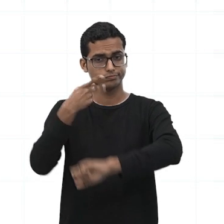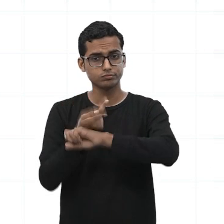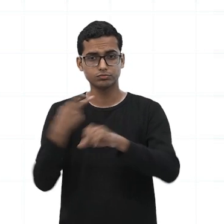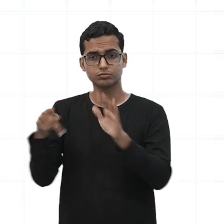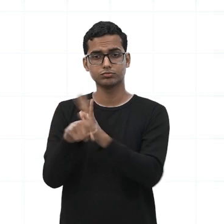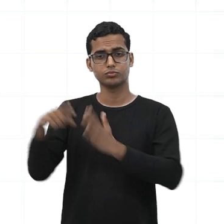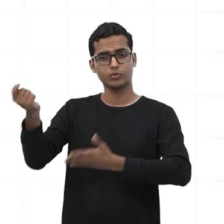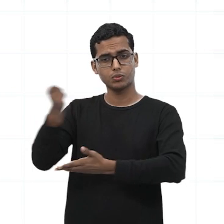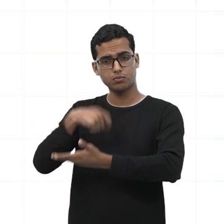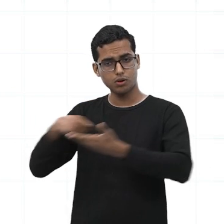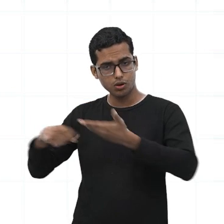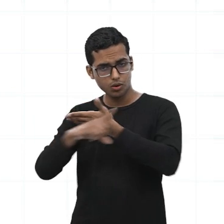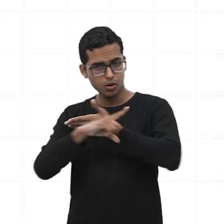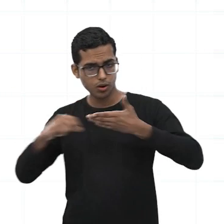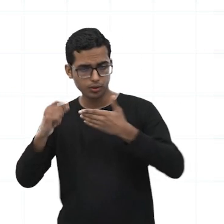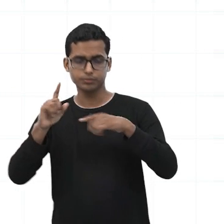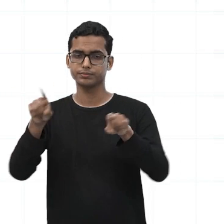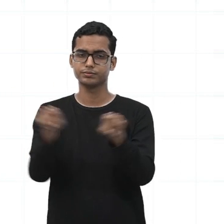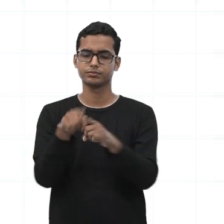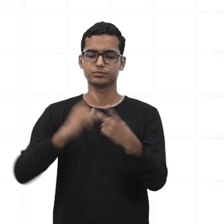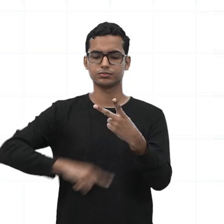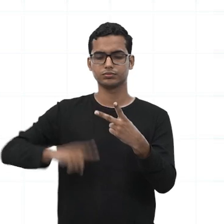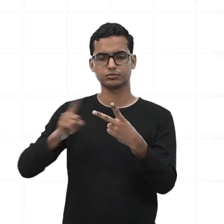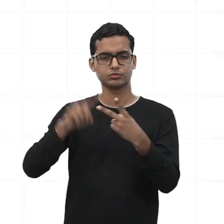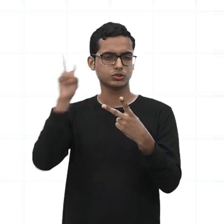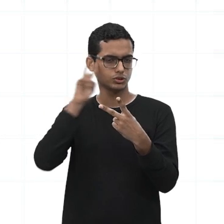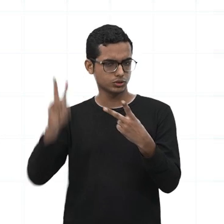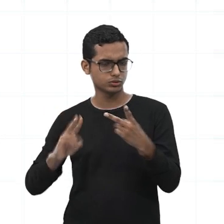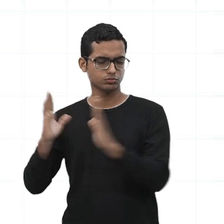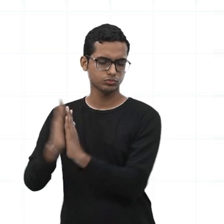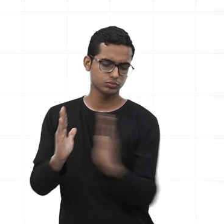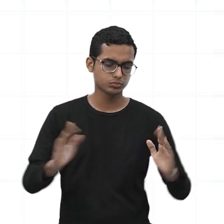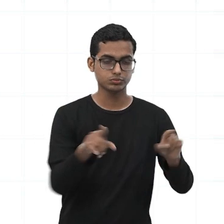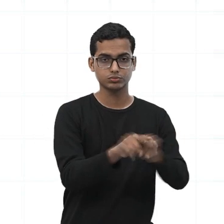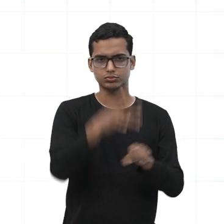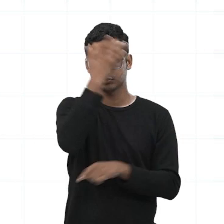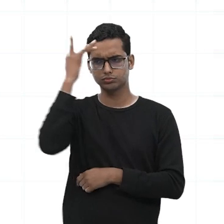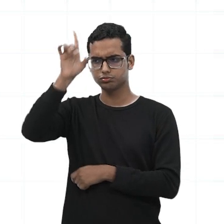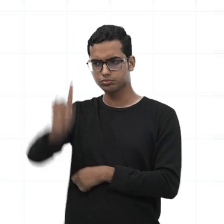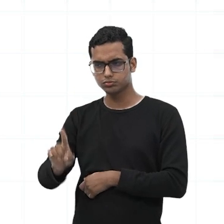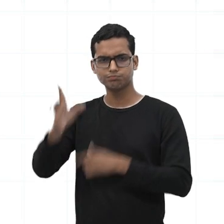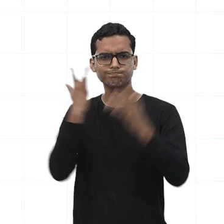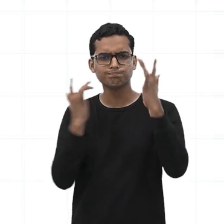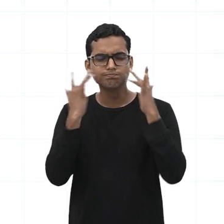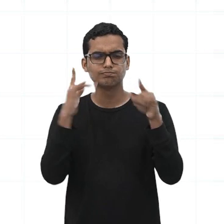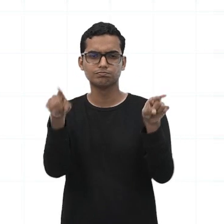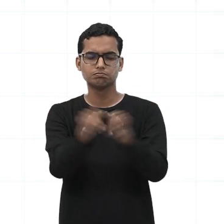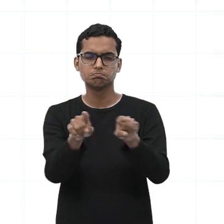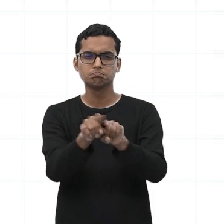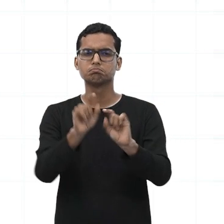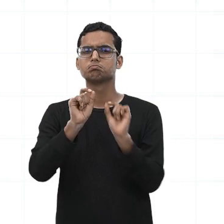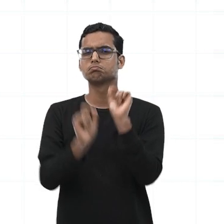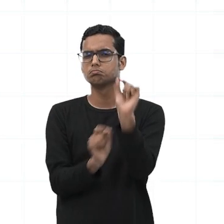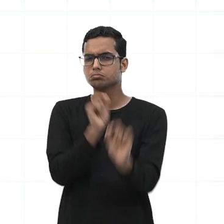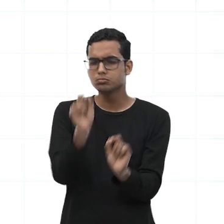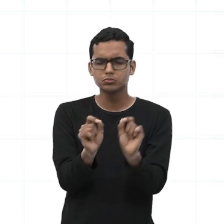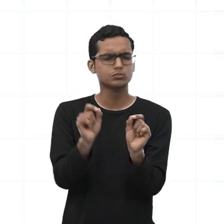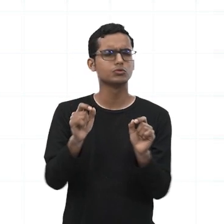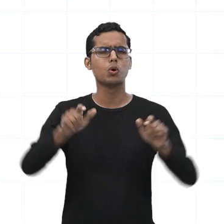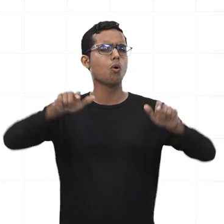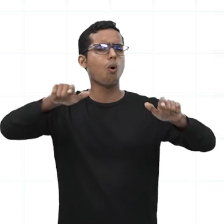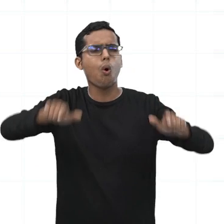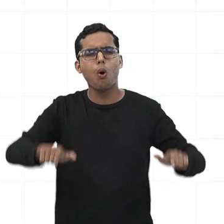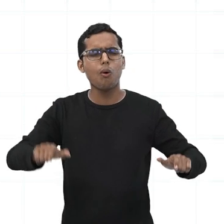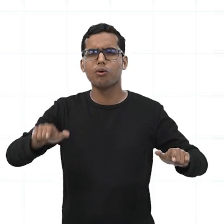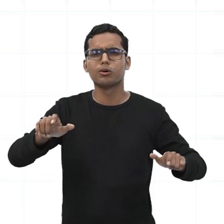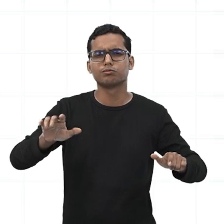todo esse enredo, o diretor da peça, ele vai verificar onde